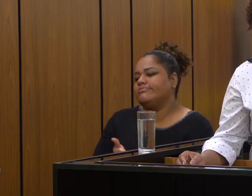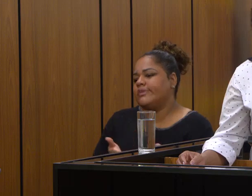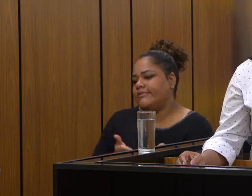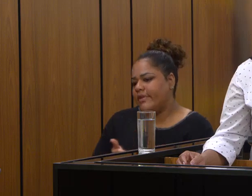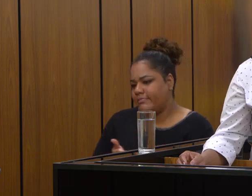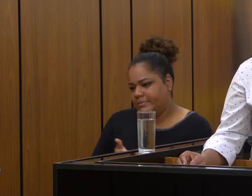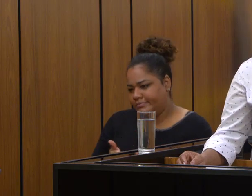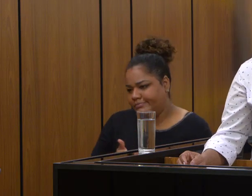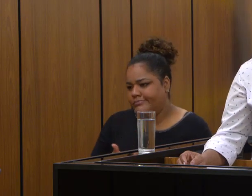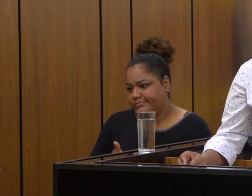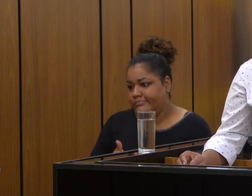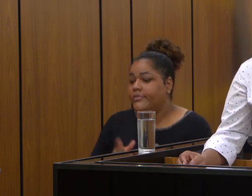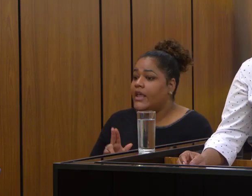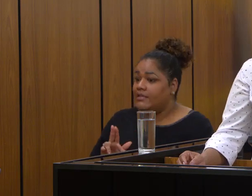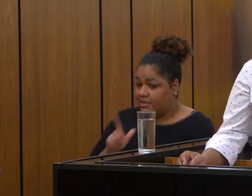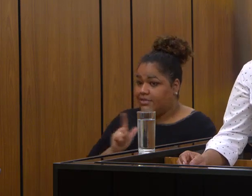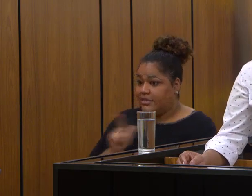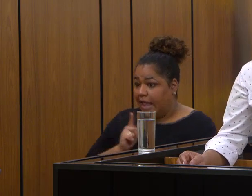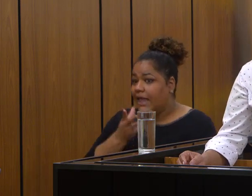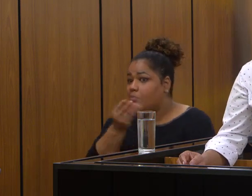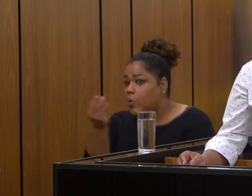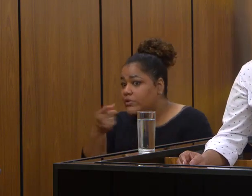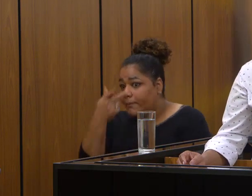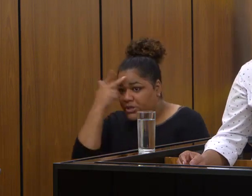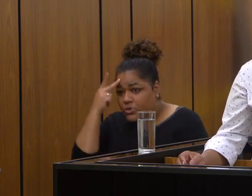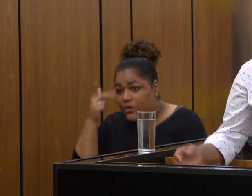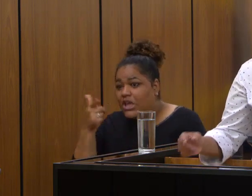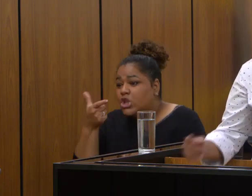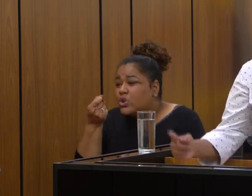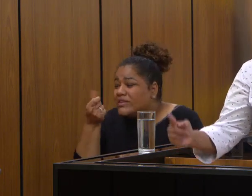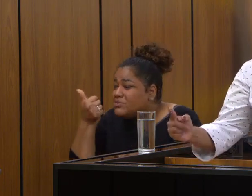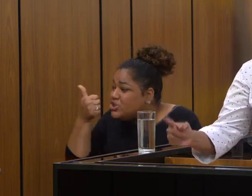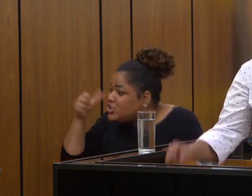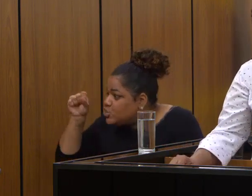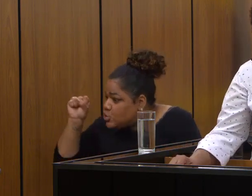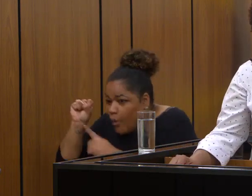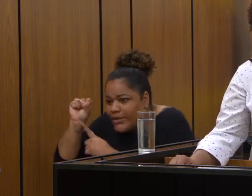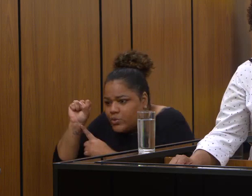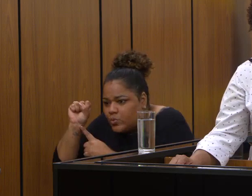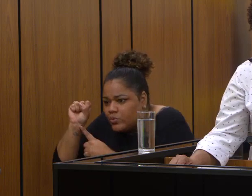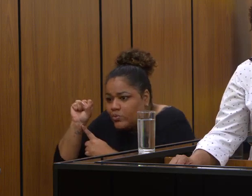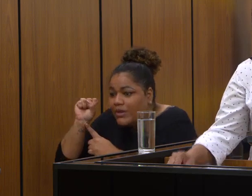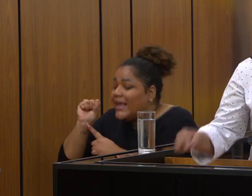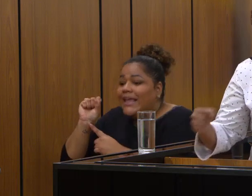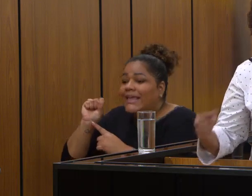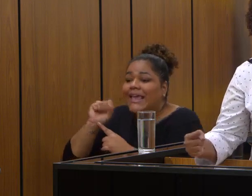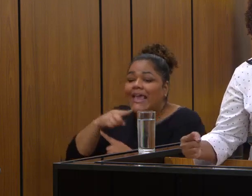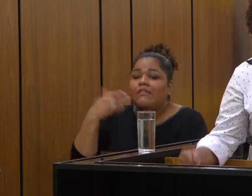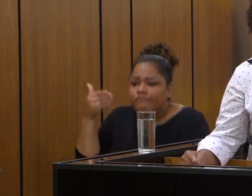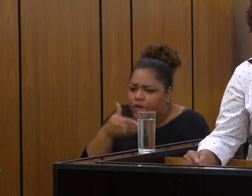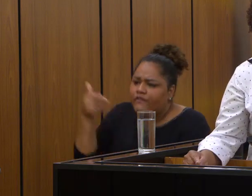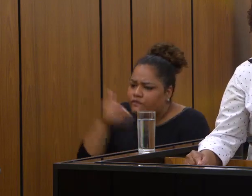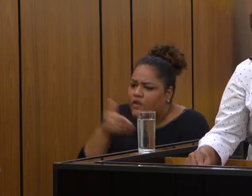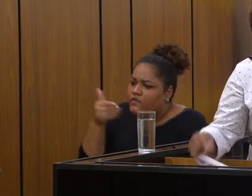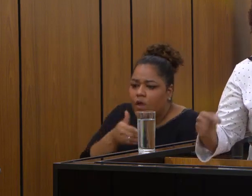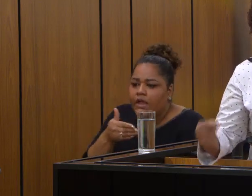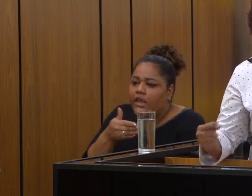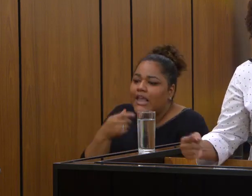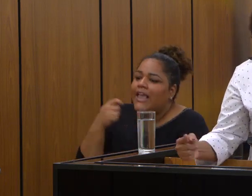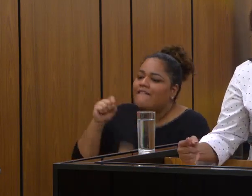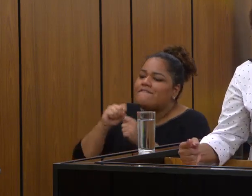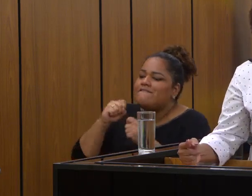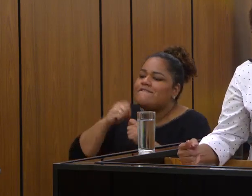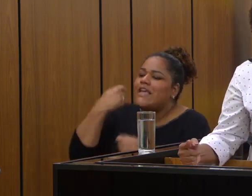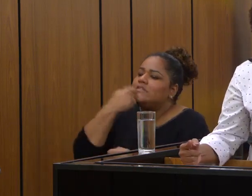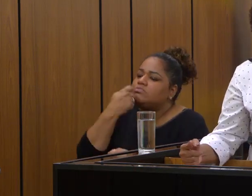deu tem pessoas de 2018 que nada fez É uma vergonha é